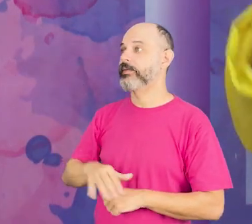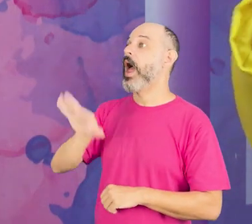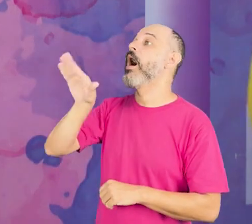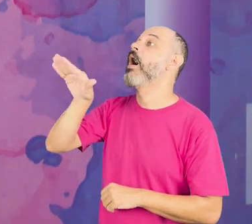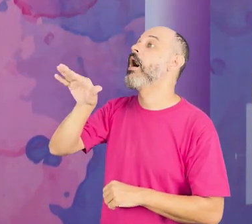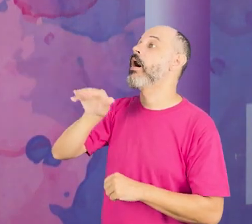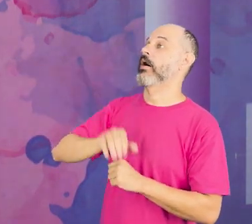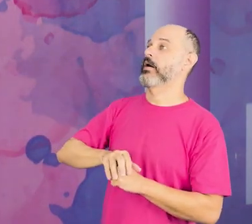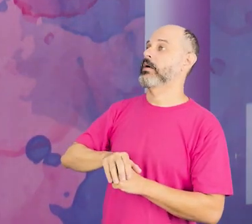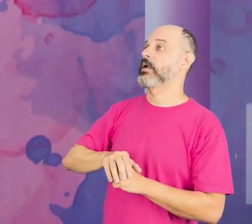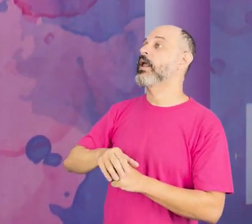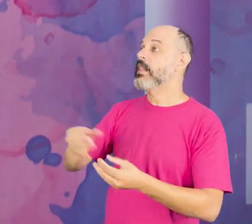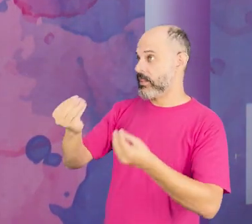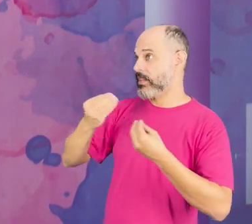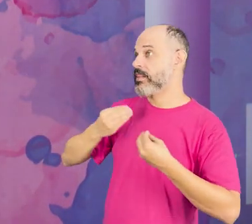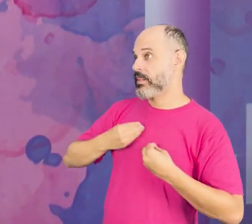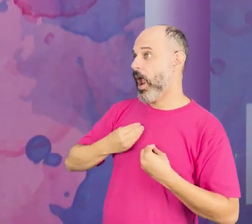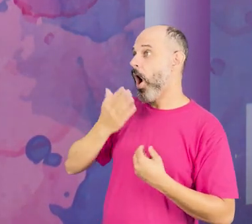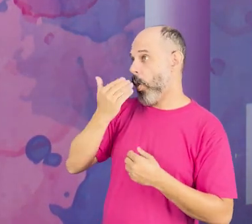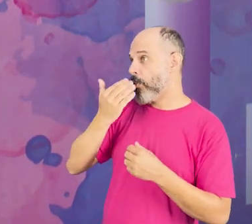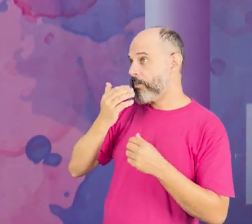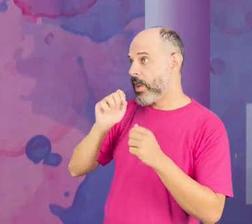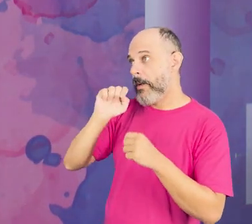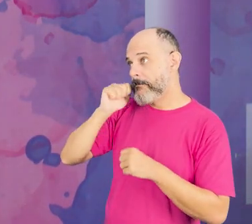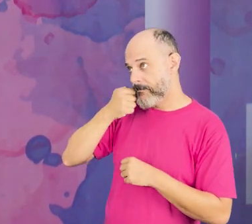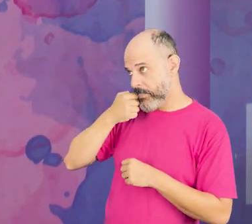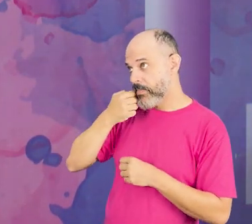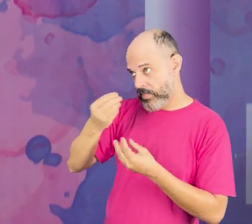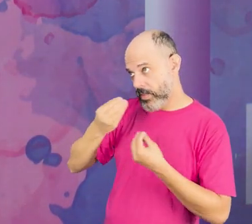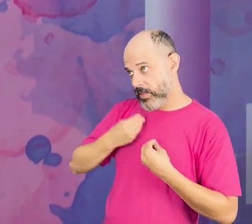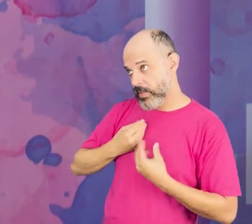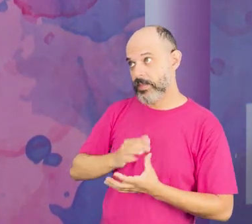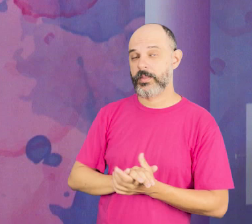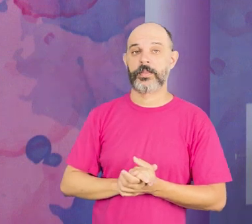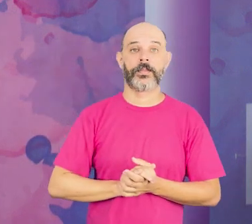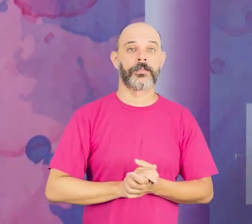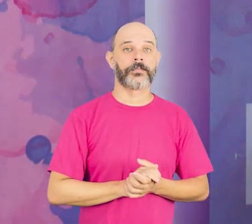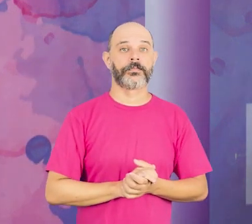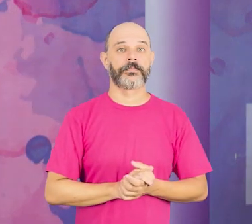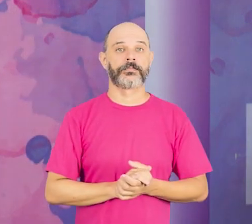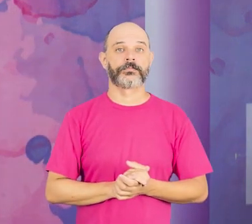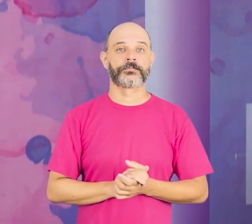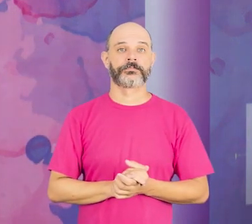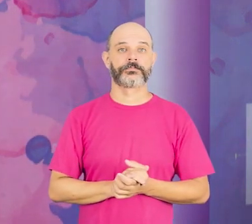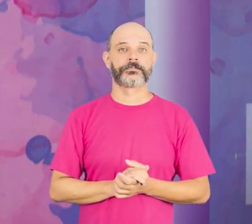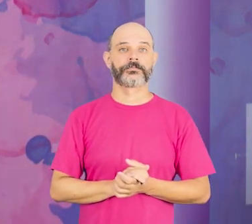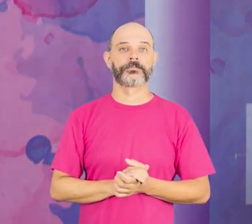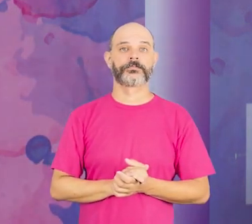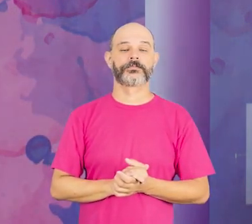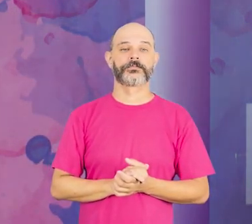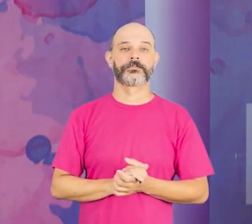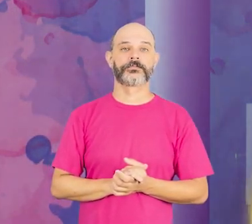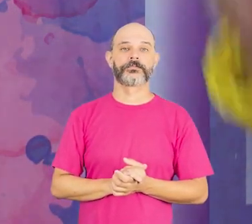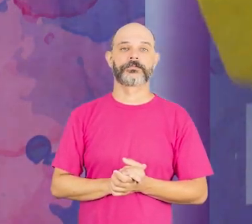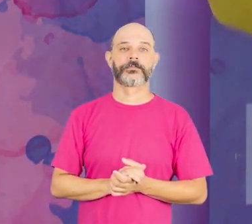Obrigada. Ei, mãozinha, pode trazer uma rosquinha para acompanhar?